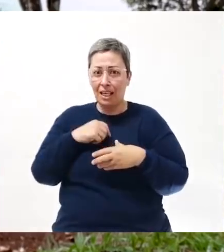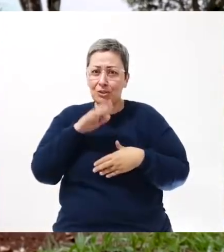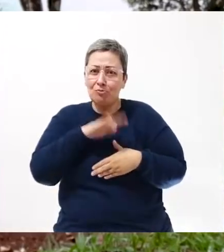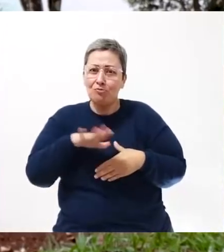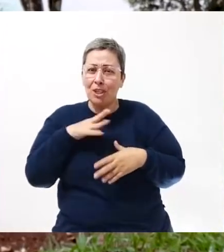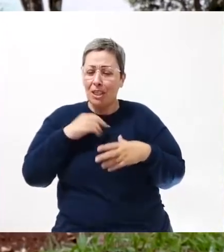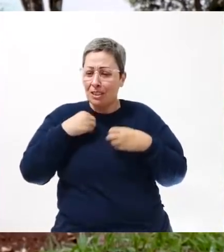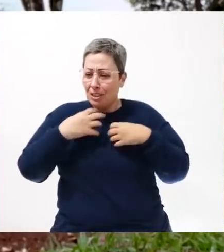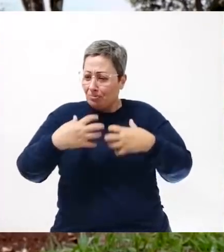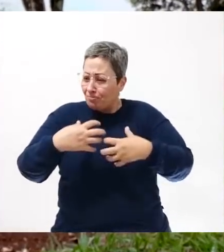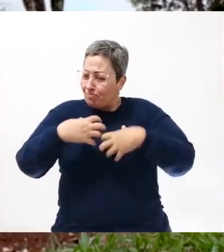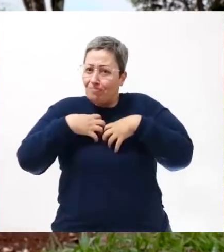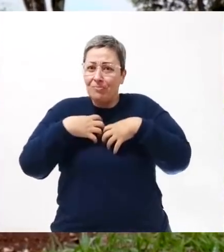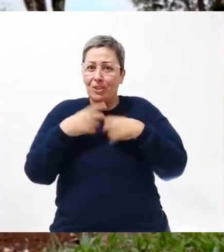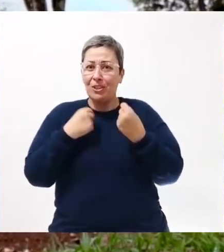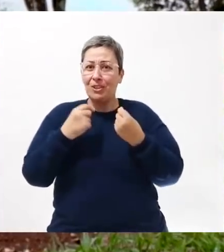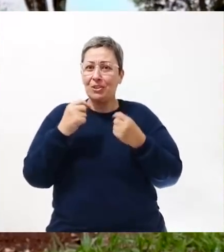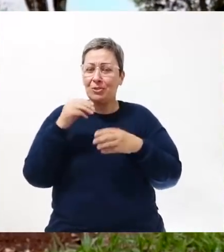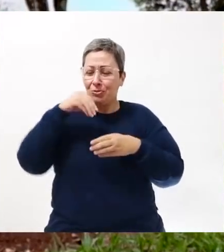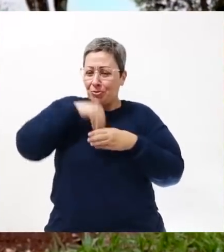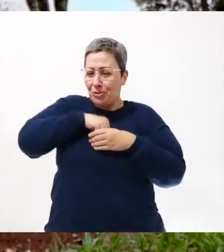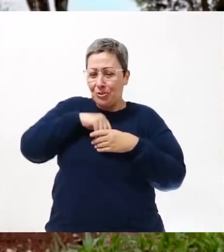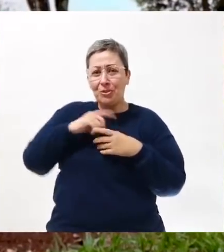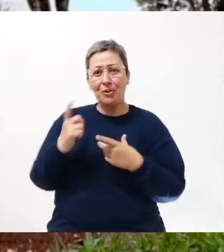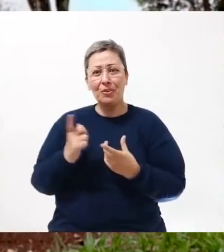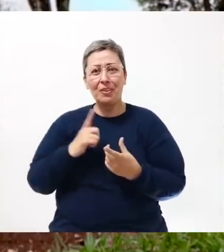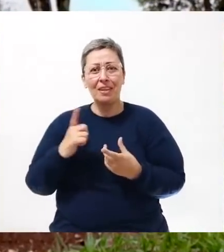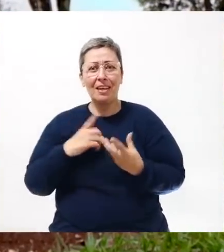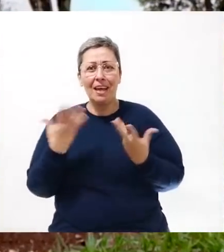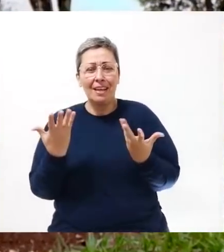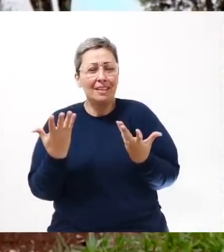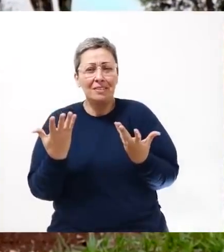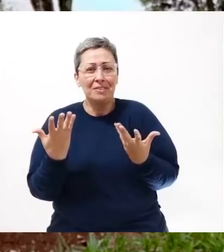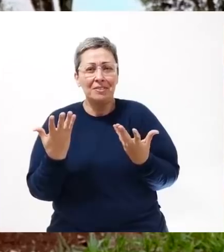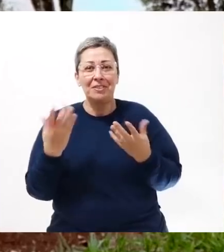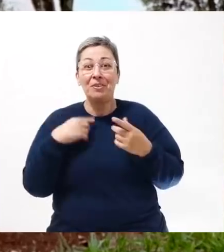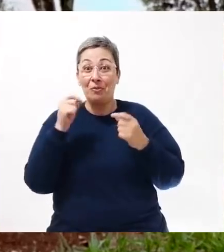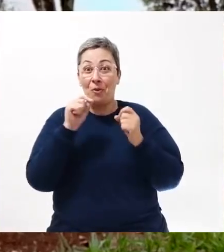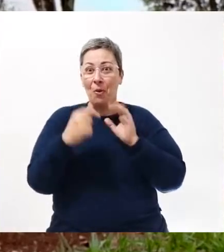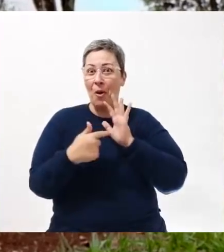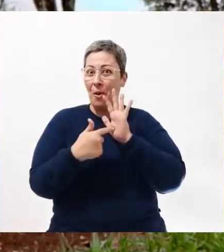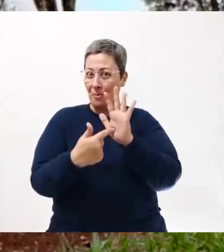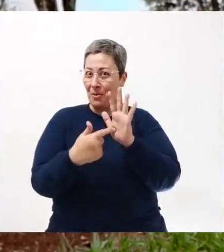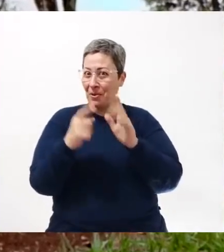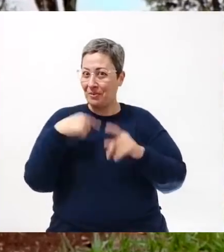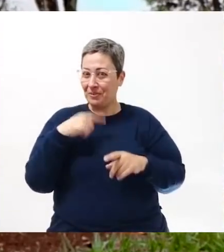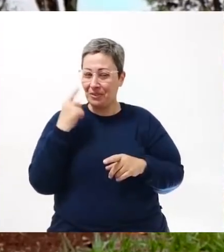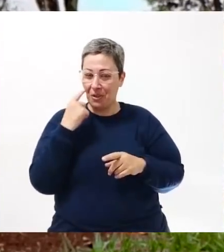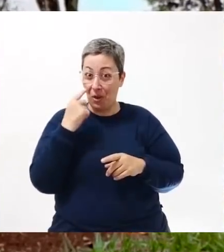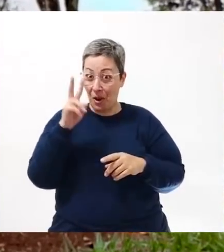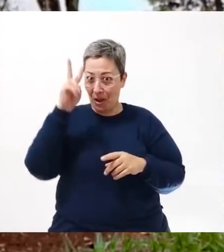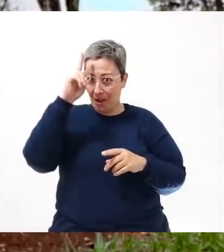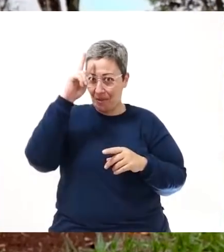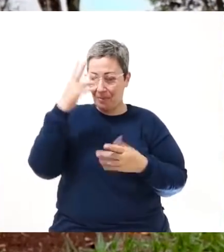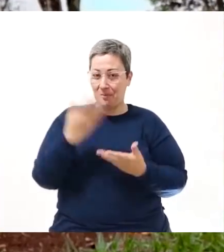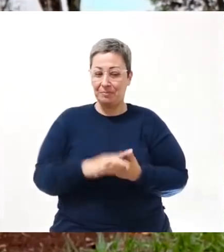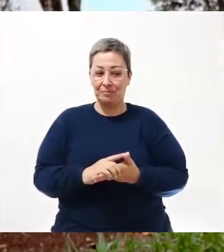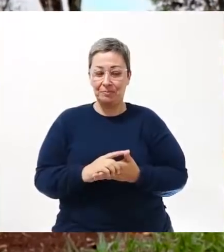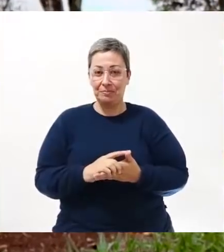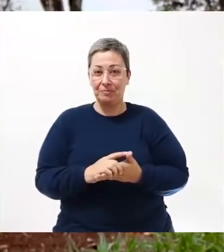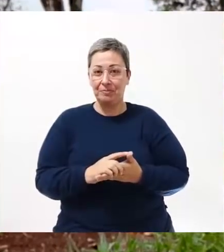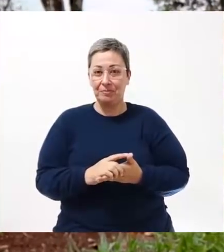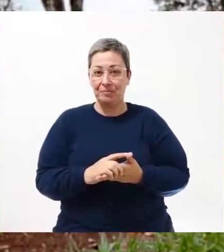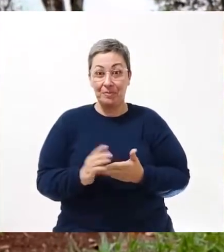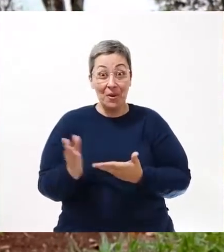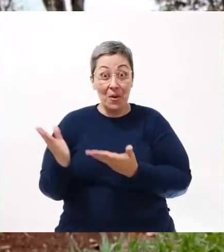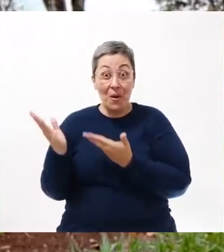criança, a criança que habita a minha alma, que habita o meu ser. Vou apresentá-la para